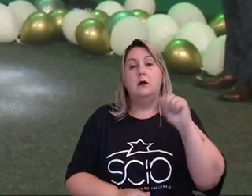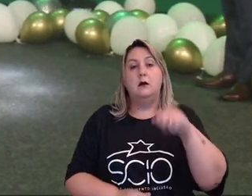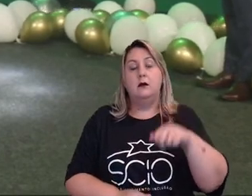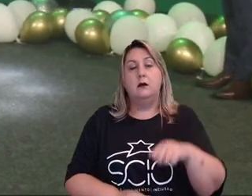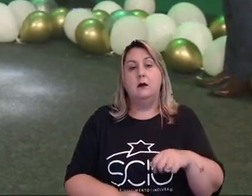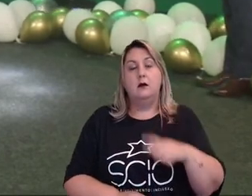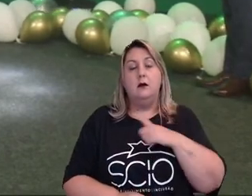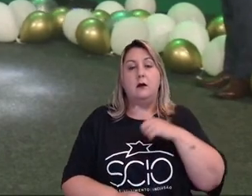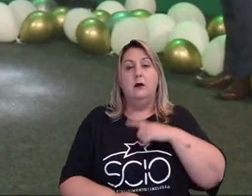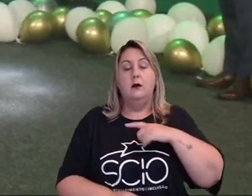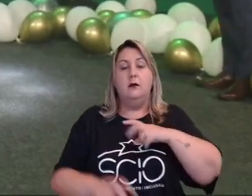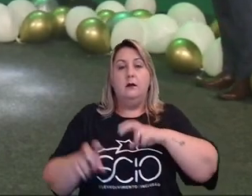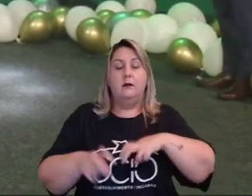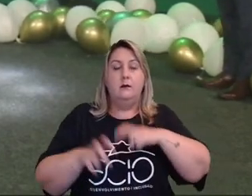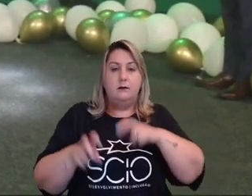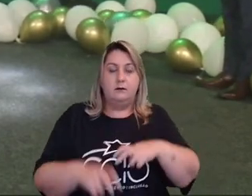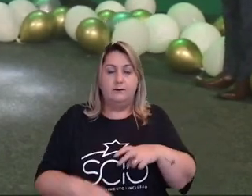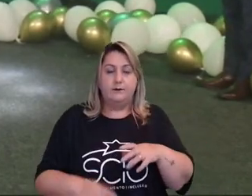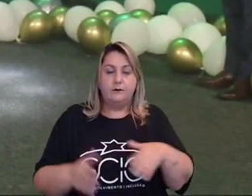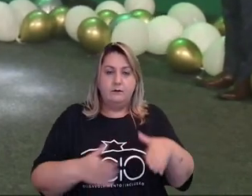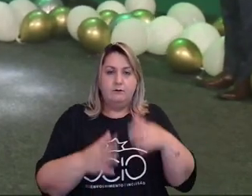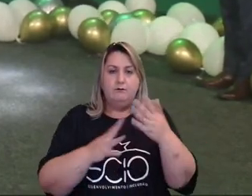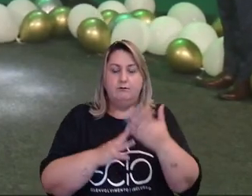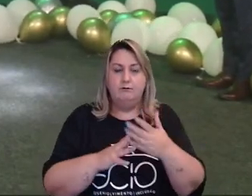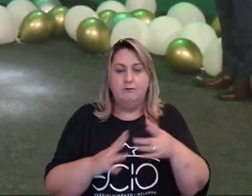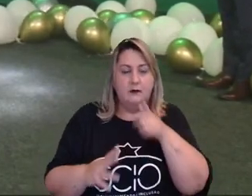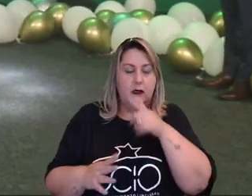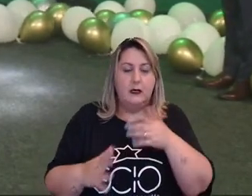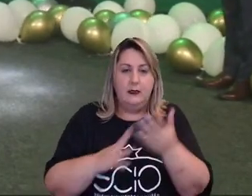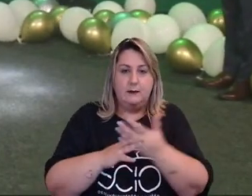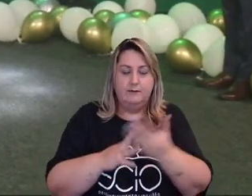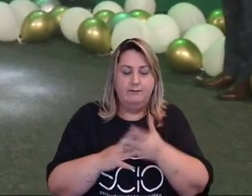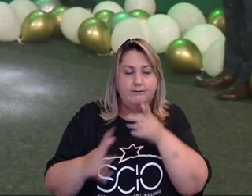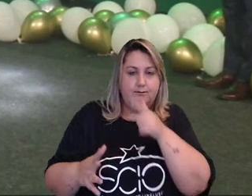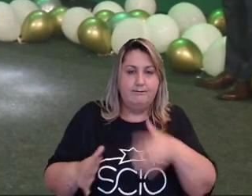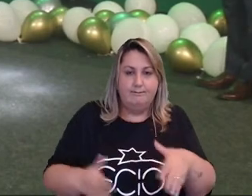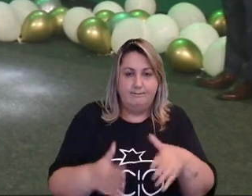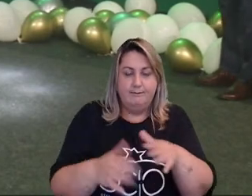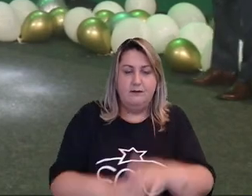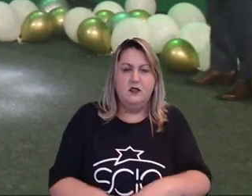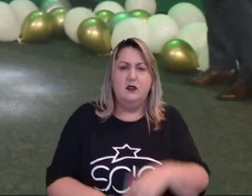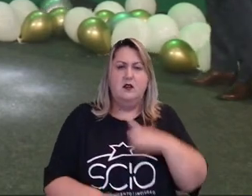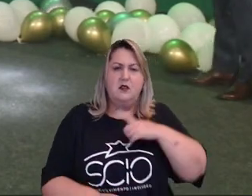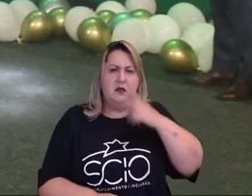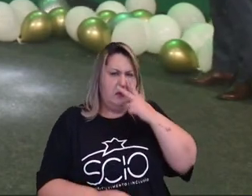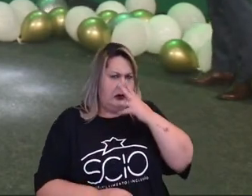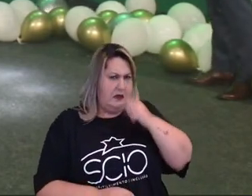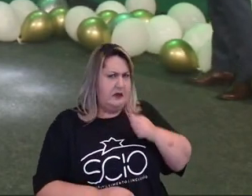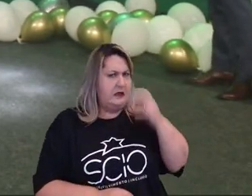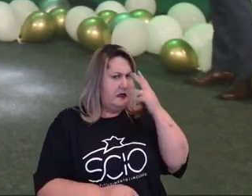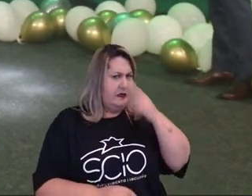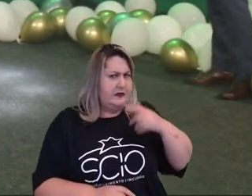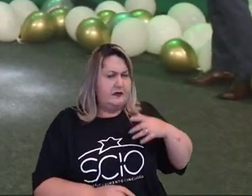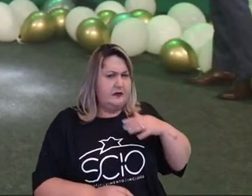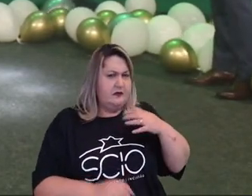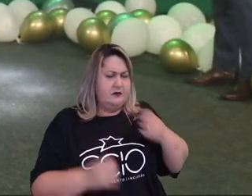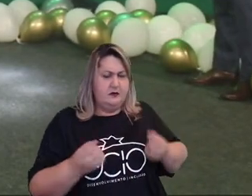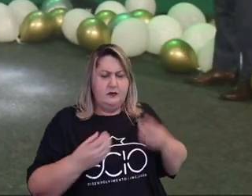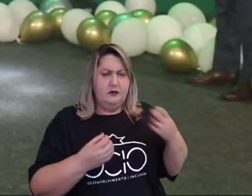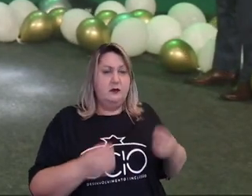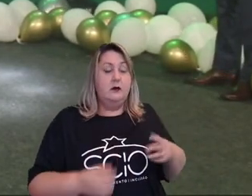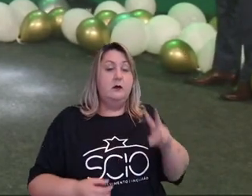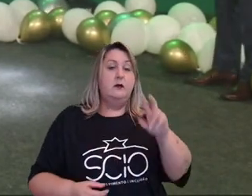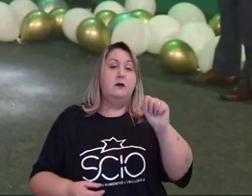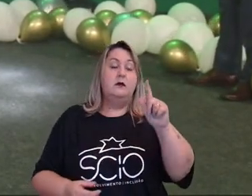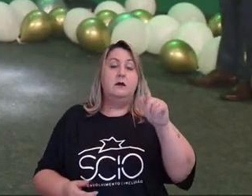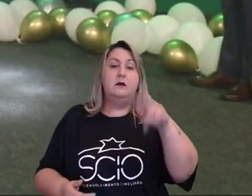unidade Fazenda Entre Rios. Que show de bola e que horta linda lá atrás. Parabéns, Luciana. O Wagner